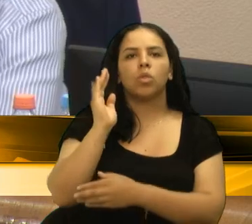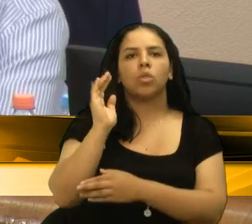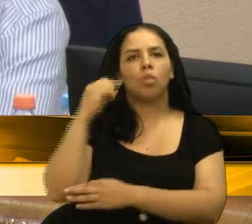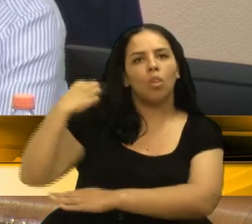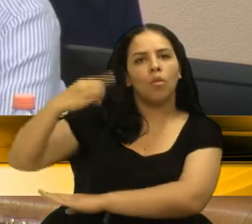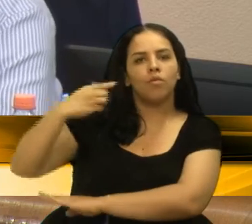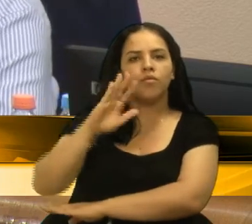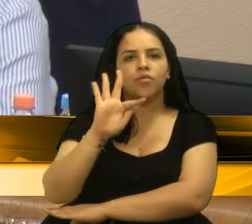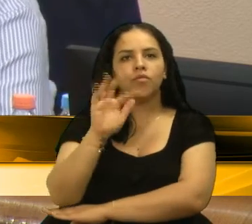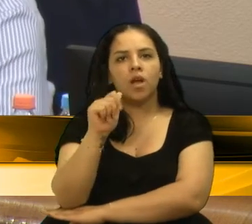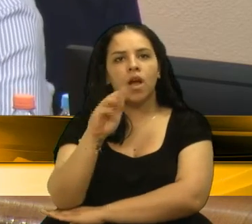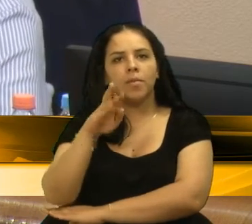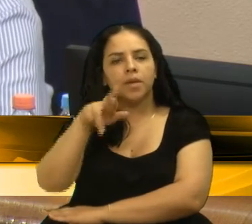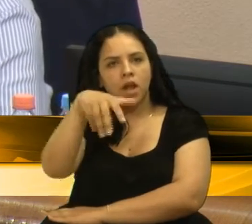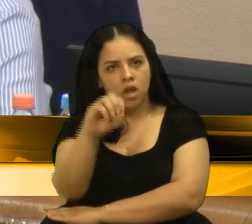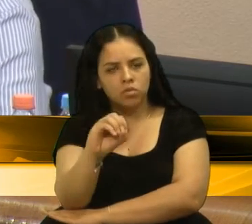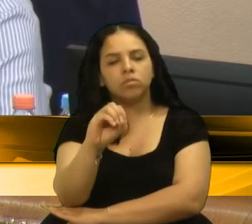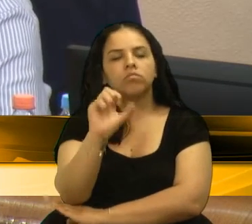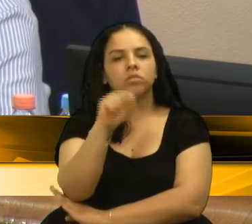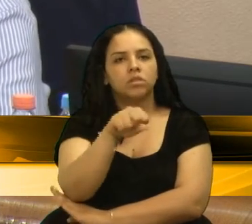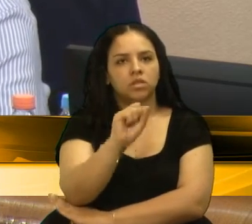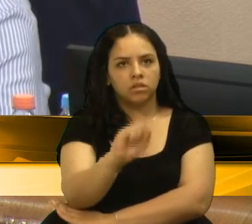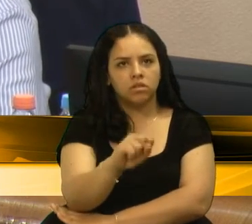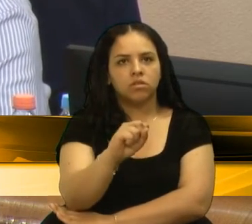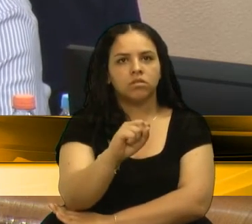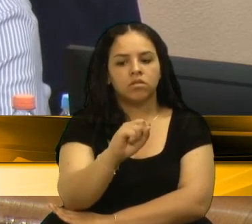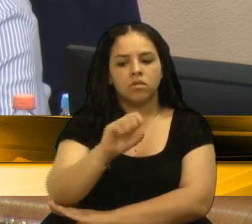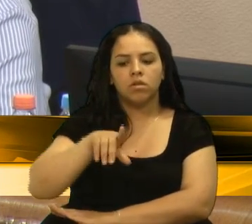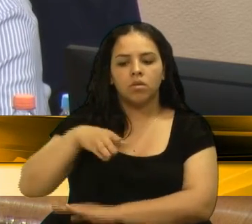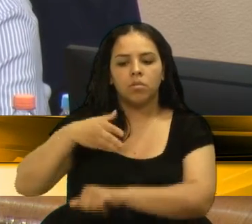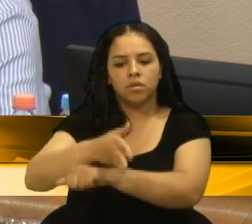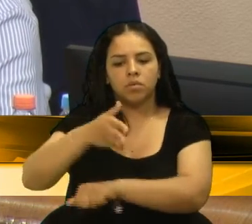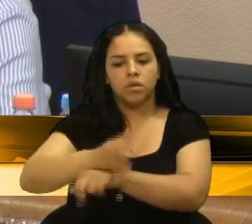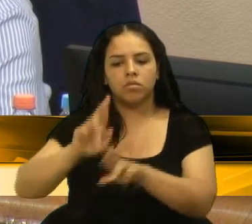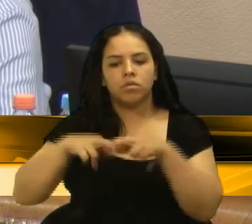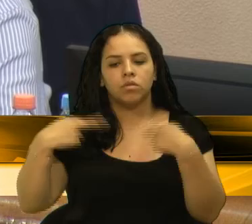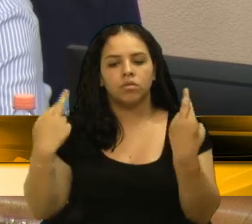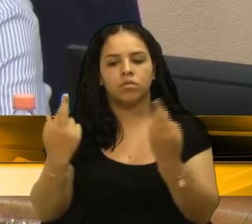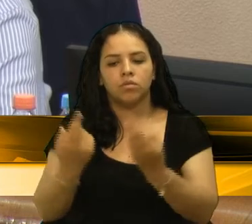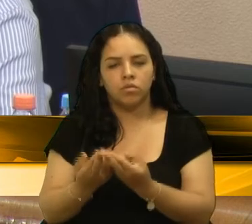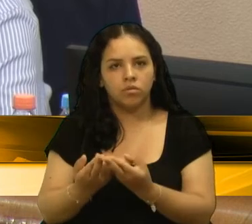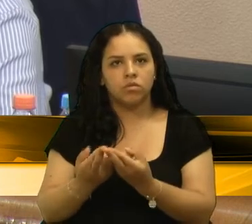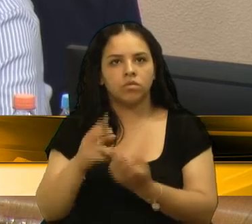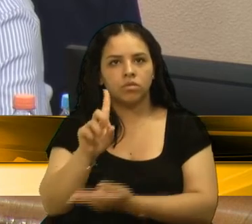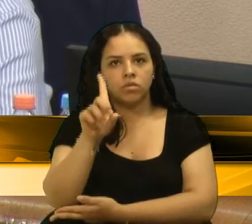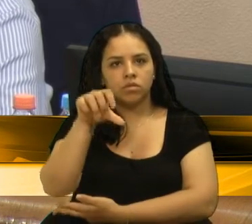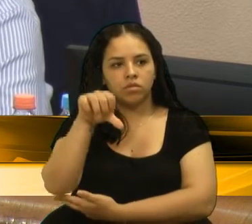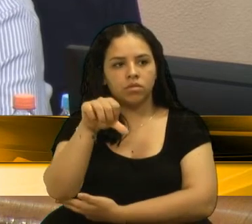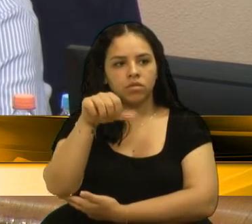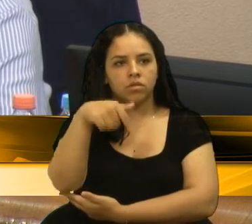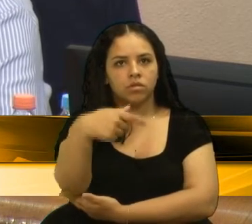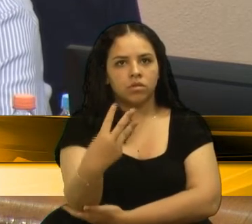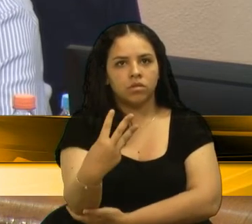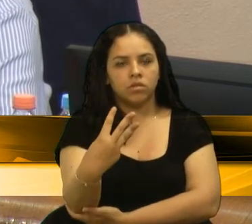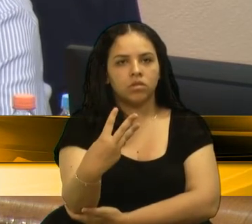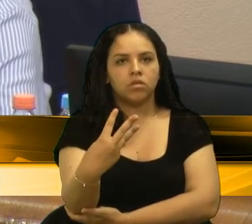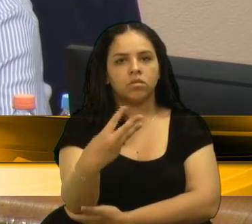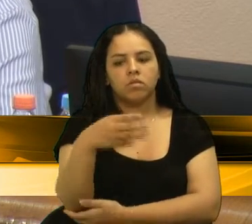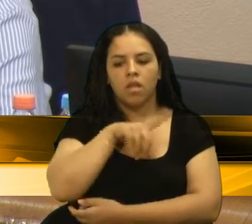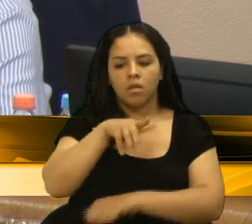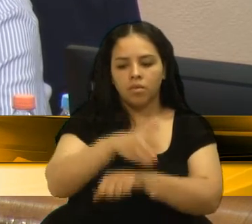senhora Mirângela, isso. Doutora Cássia, as entidades que participaram dessa reunião pública para a reedição do decreto 19.736 tiveram alguma